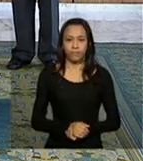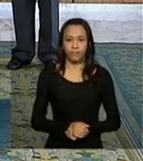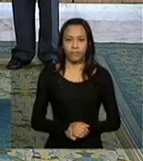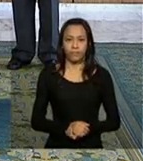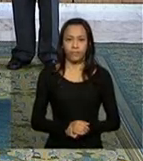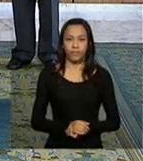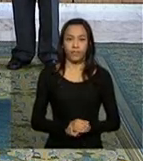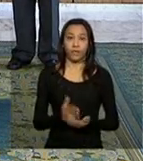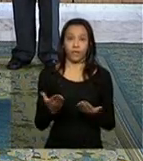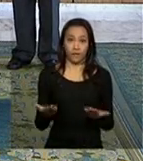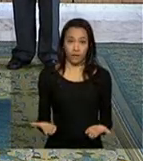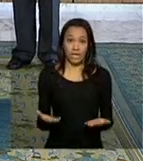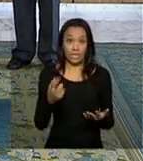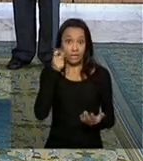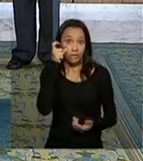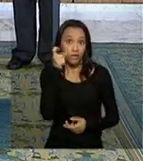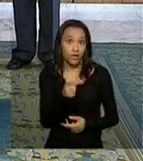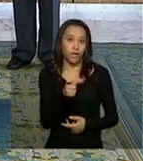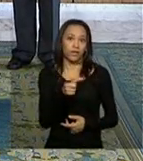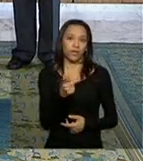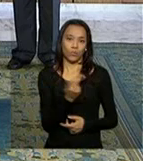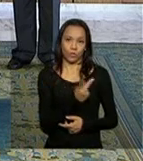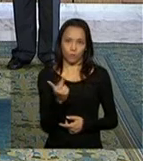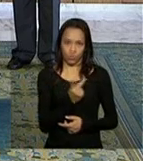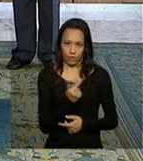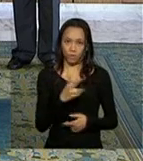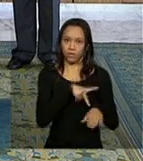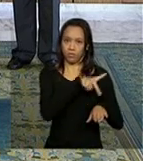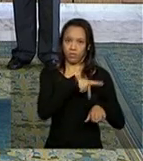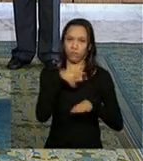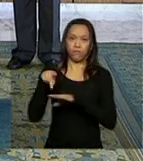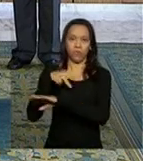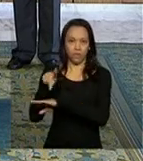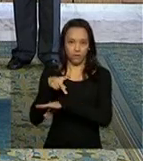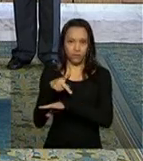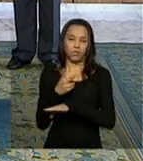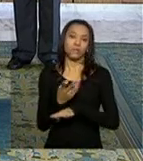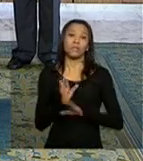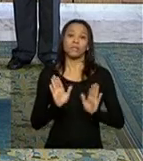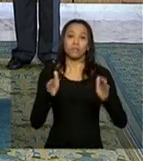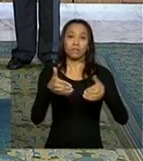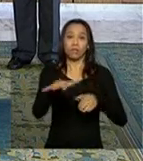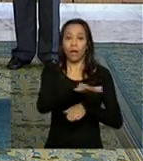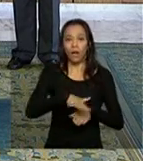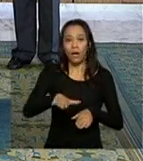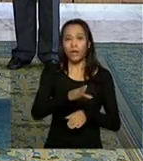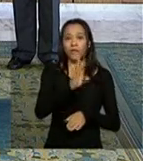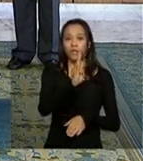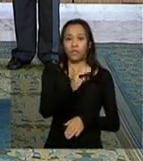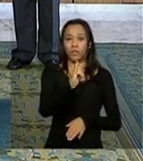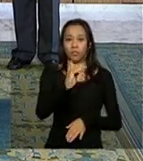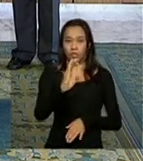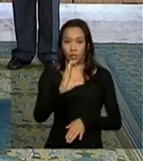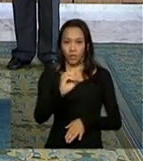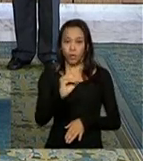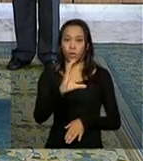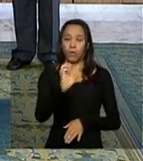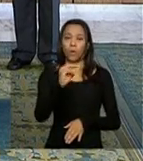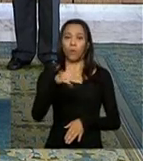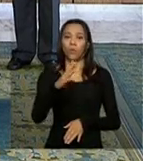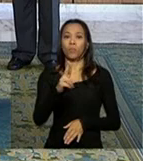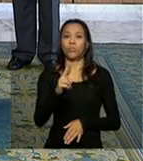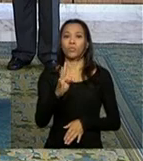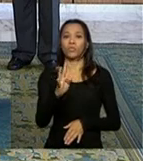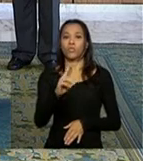E diante desse interesse comum em promover o emprego de biocombustíveis e desenvolver o mercado internacional do